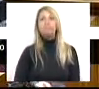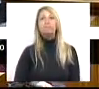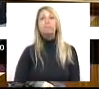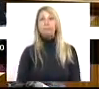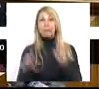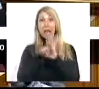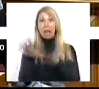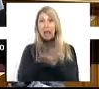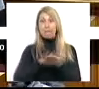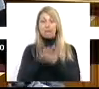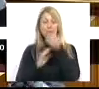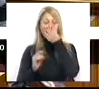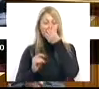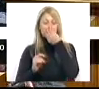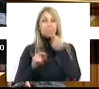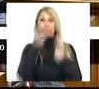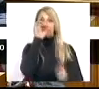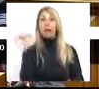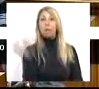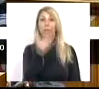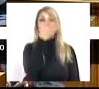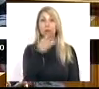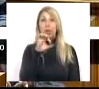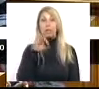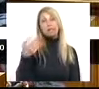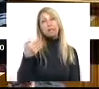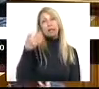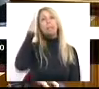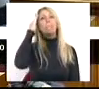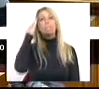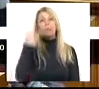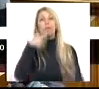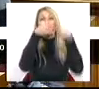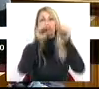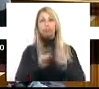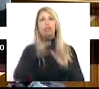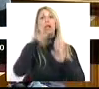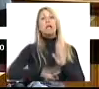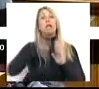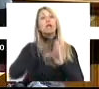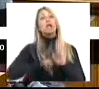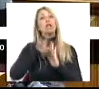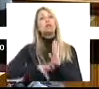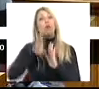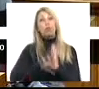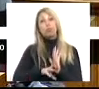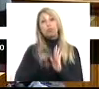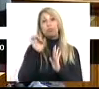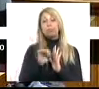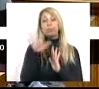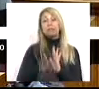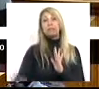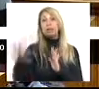A Lei de Bases do Ambiente de 1987 previa a elaboração de relatórios sobre o estado